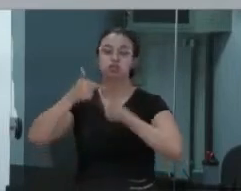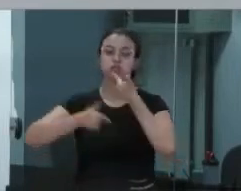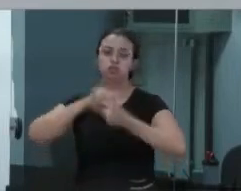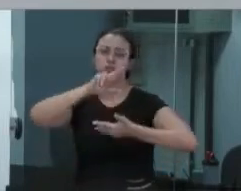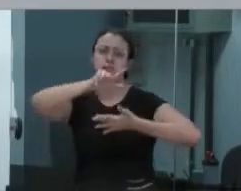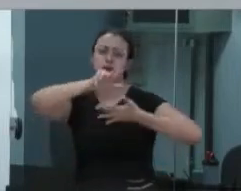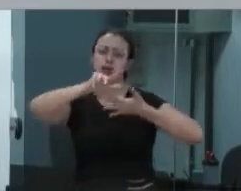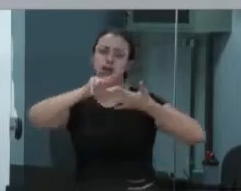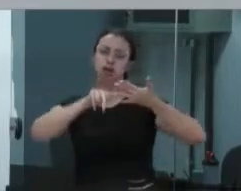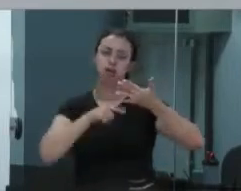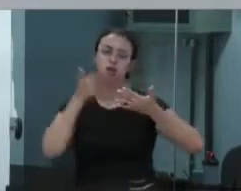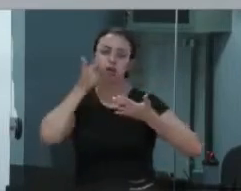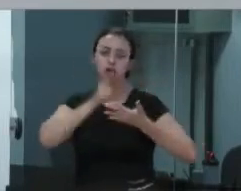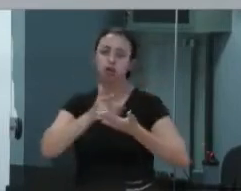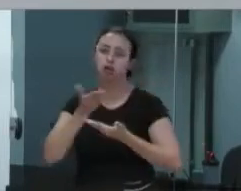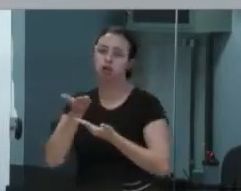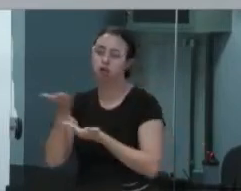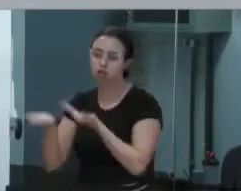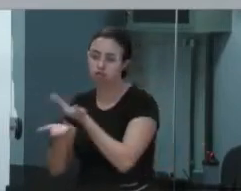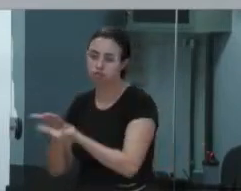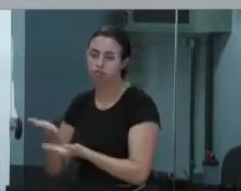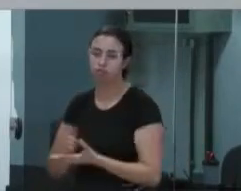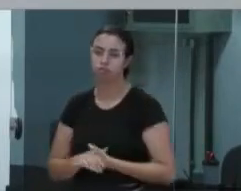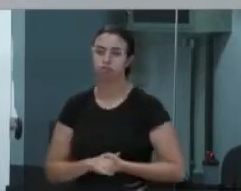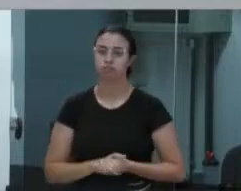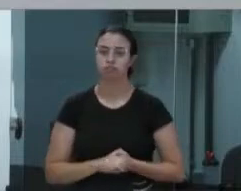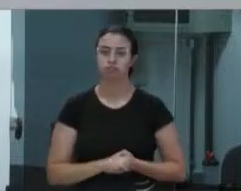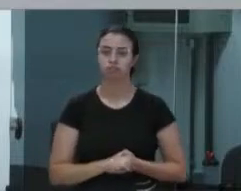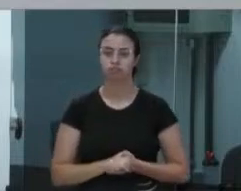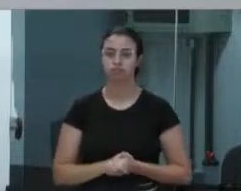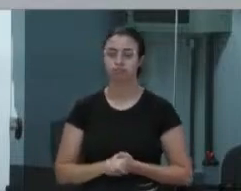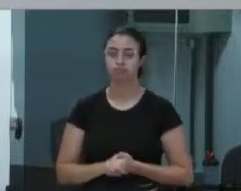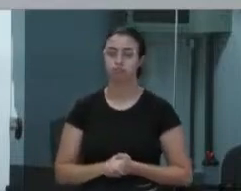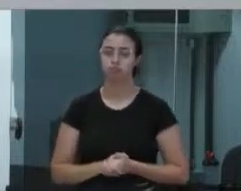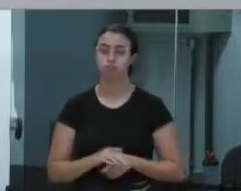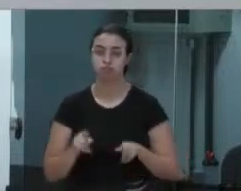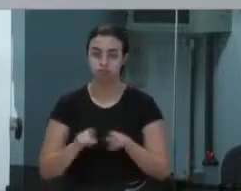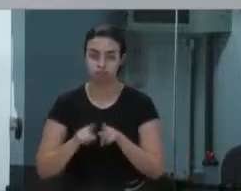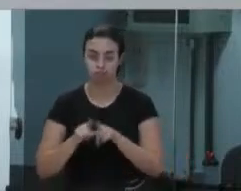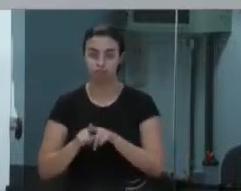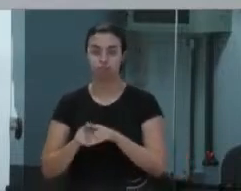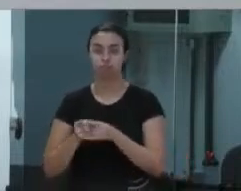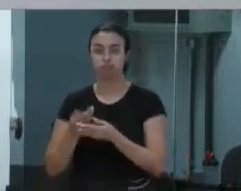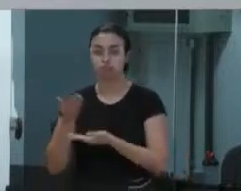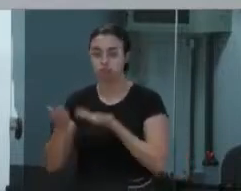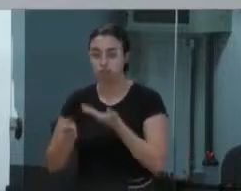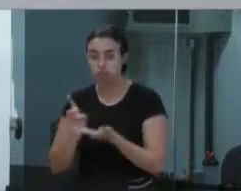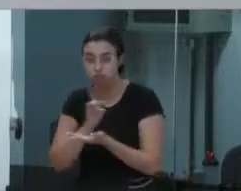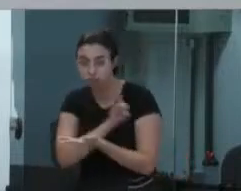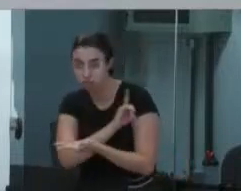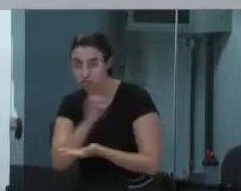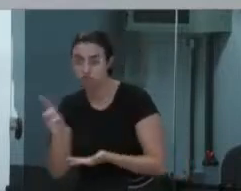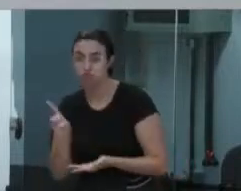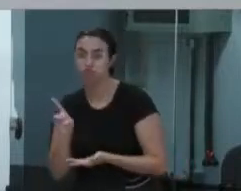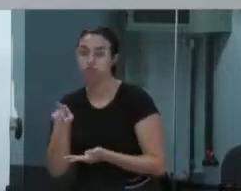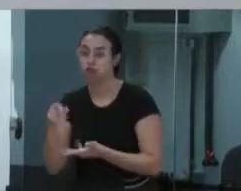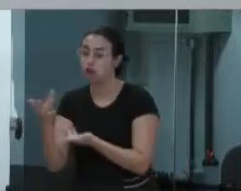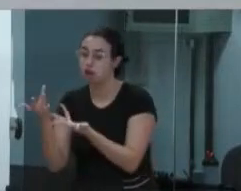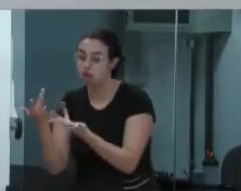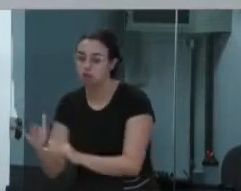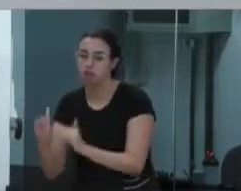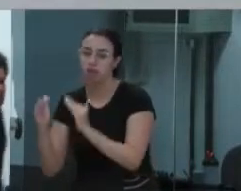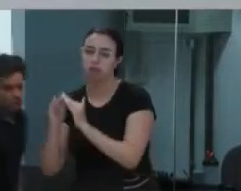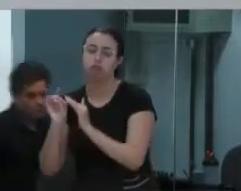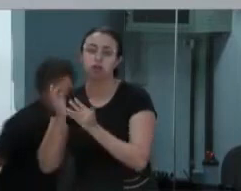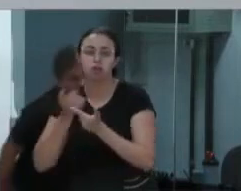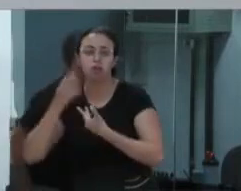na tipificação para atender. Né, e o atendimento dia, como eu disse já anteriormente, para ele não quer o acolhimento, mas ele só